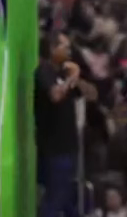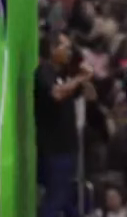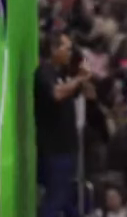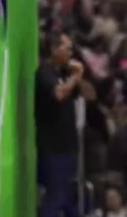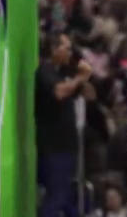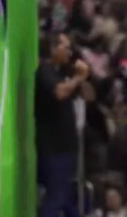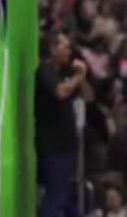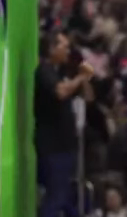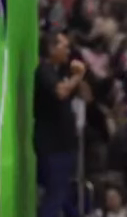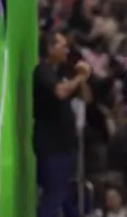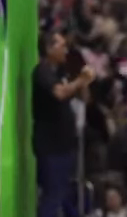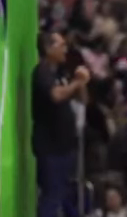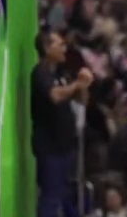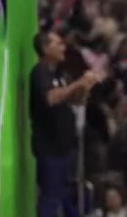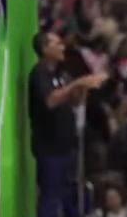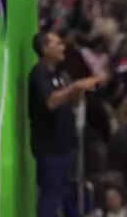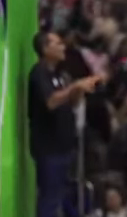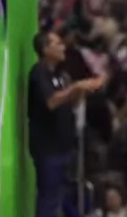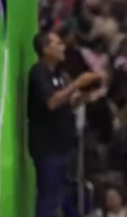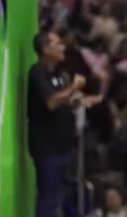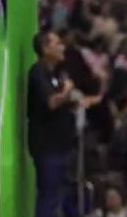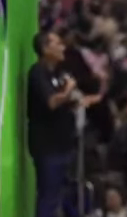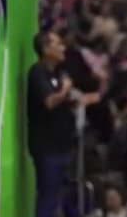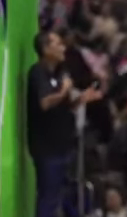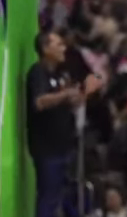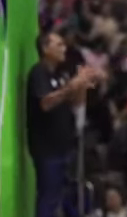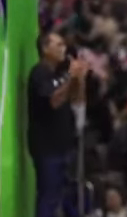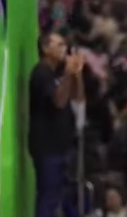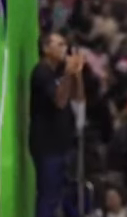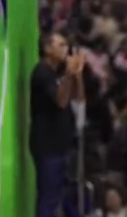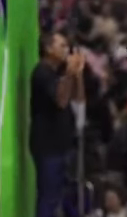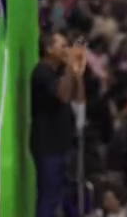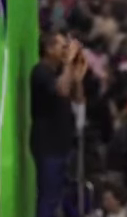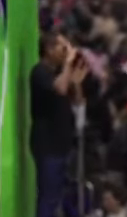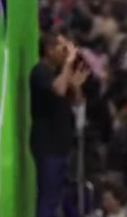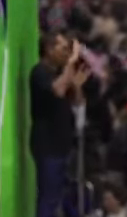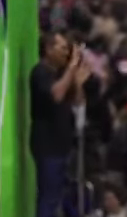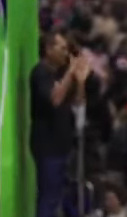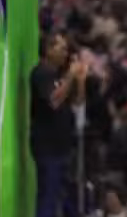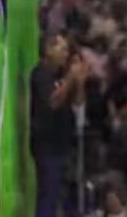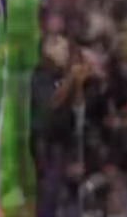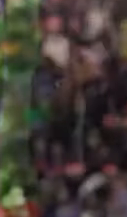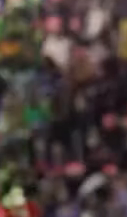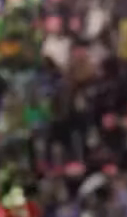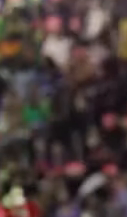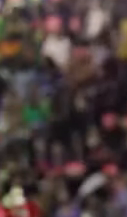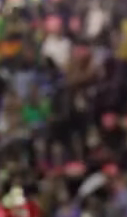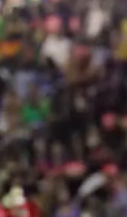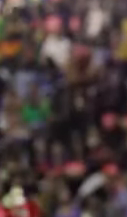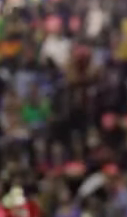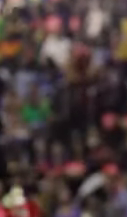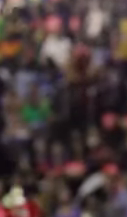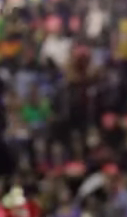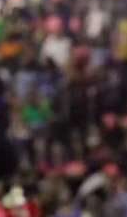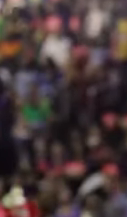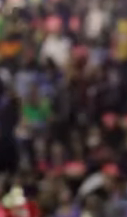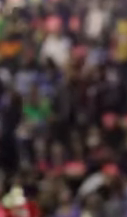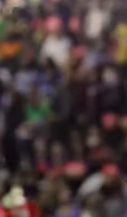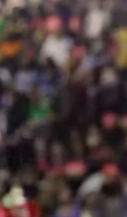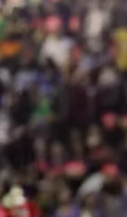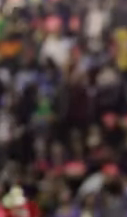Cristo e viver através do Cristo. Paulo está mostrando a riqueza profunda do que é